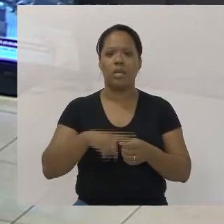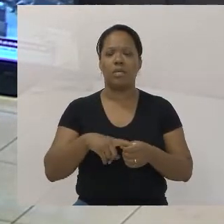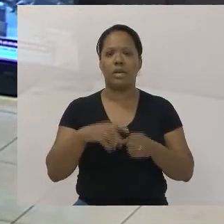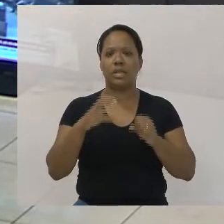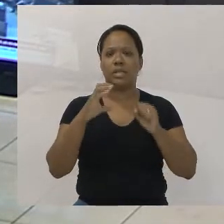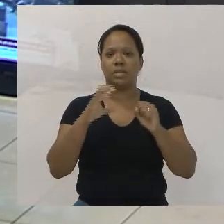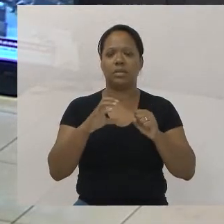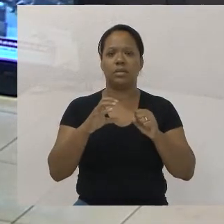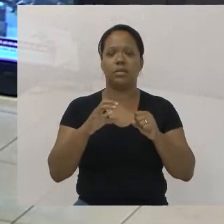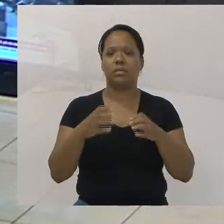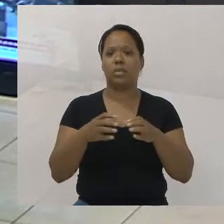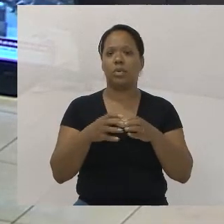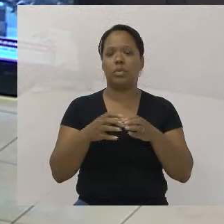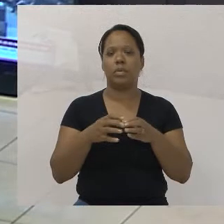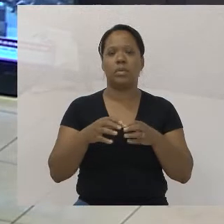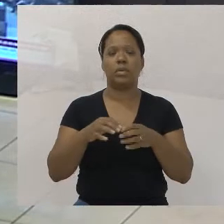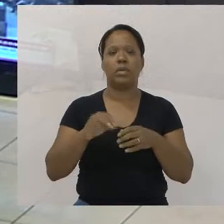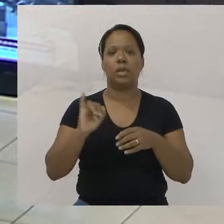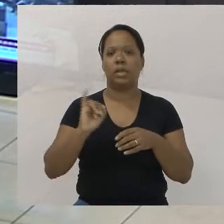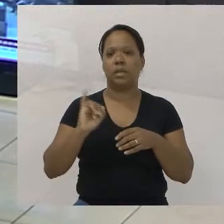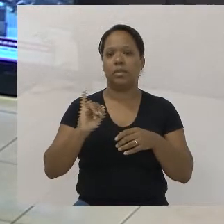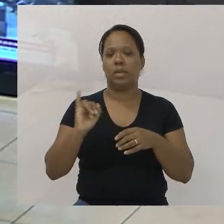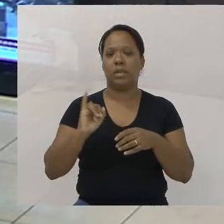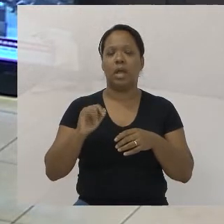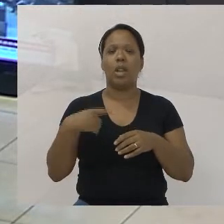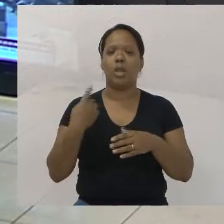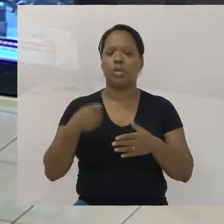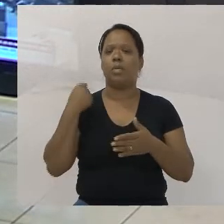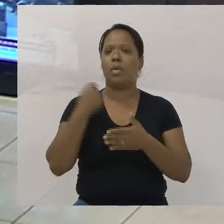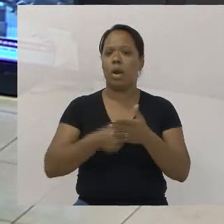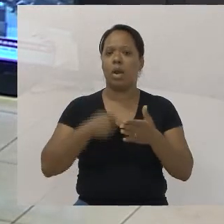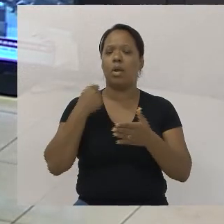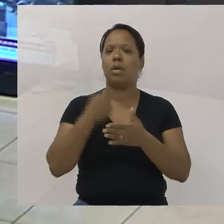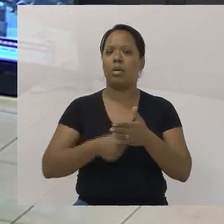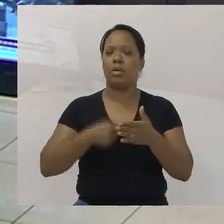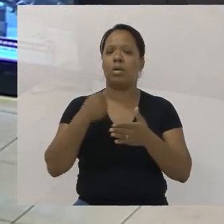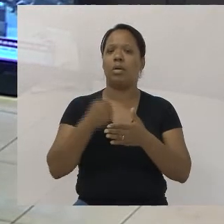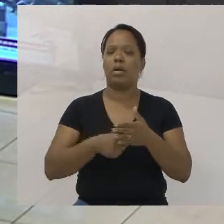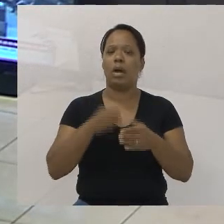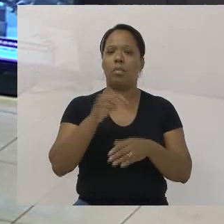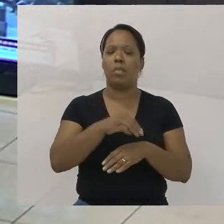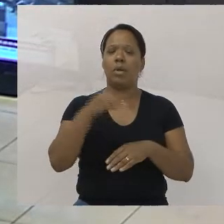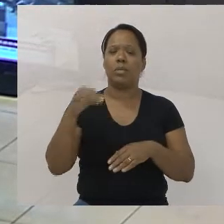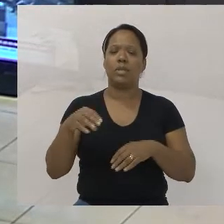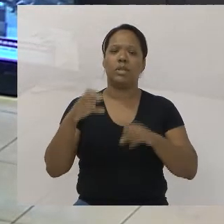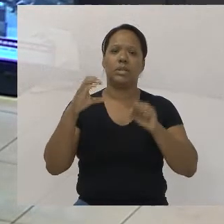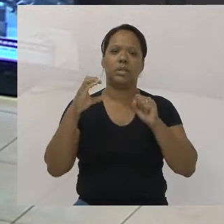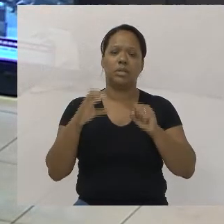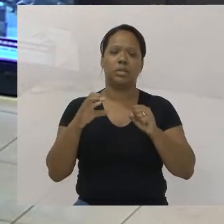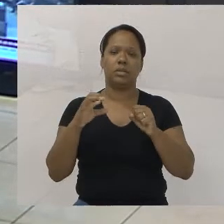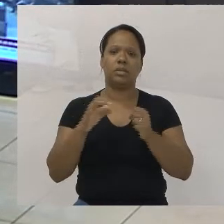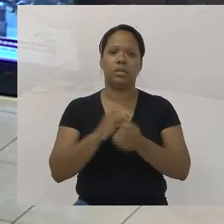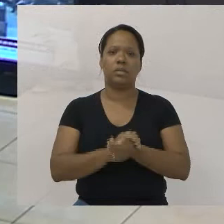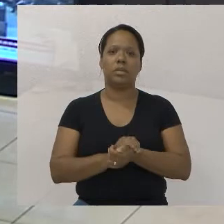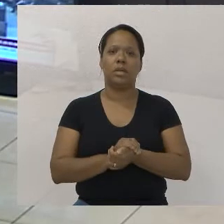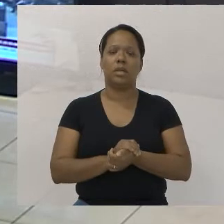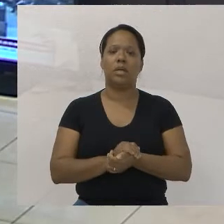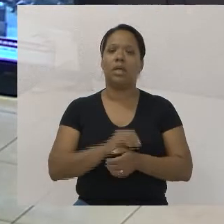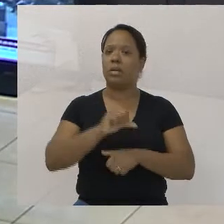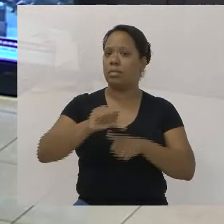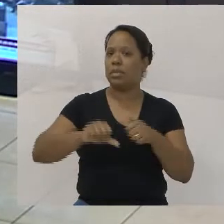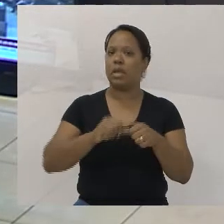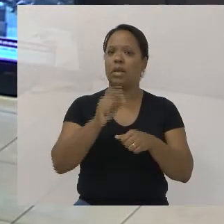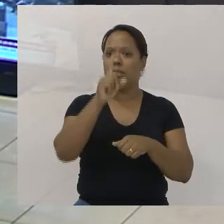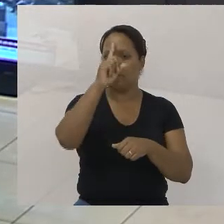casa para a irmandade é eu acho que a gente tem que lutar pra municipalizar santa casa de vezes que ela se torna o nosso hospital municipal